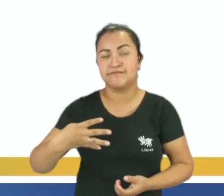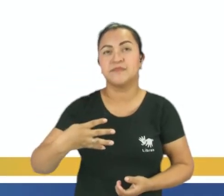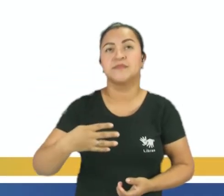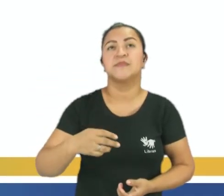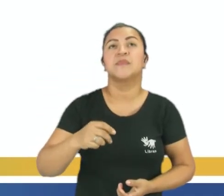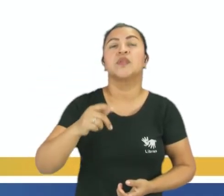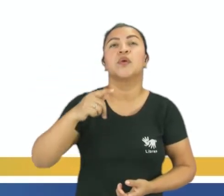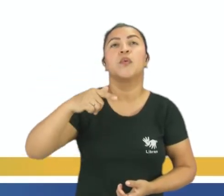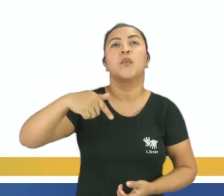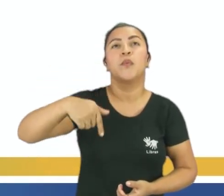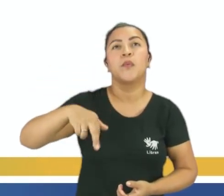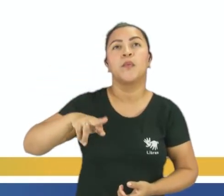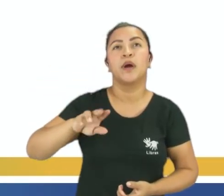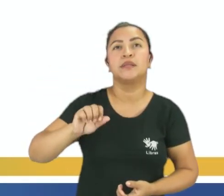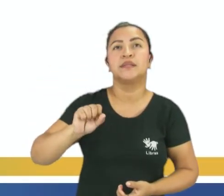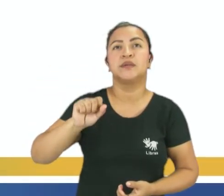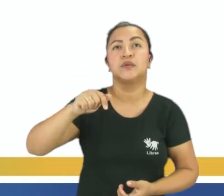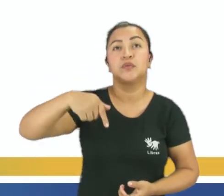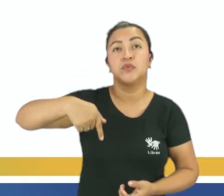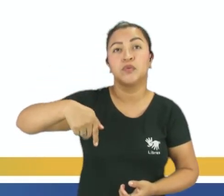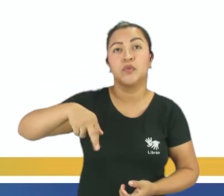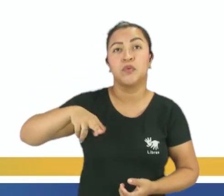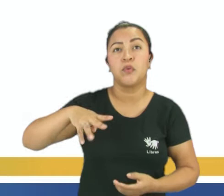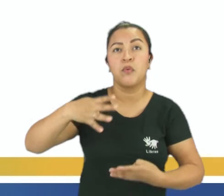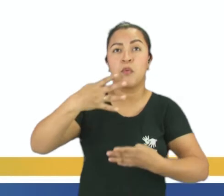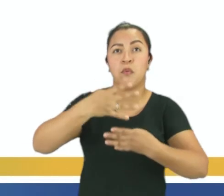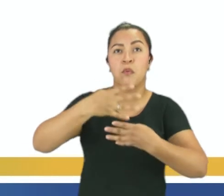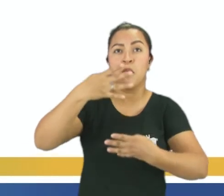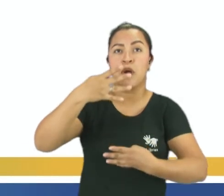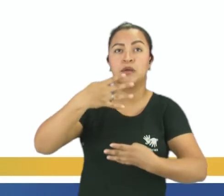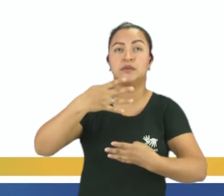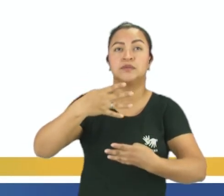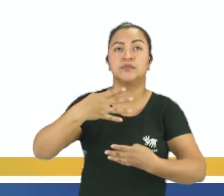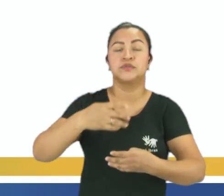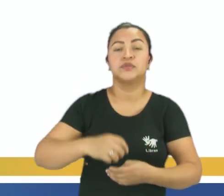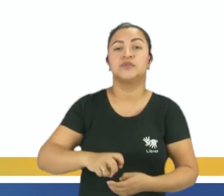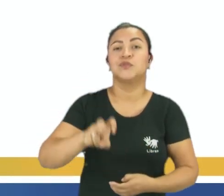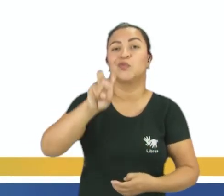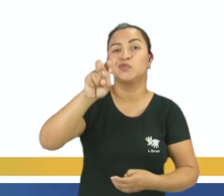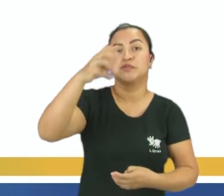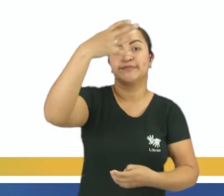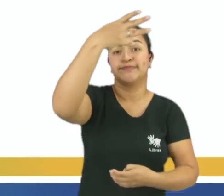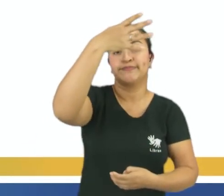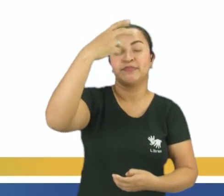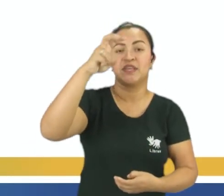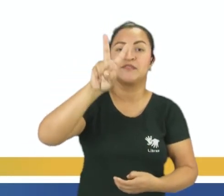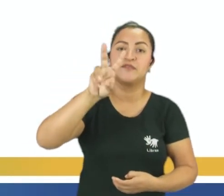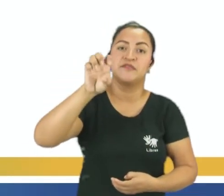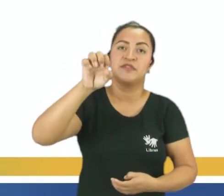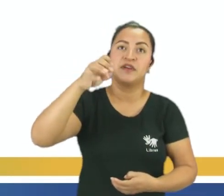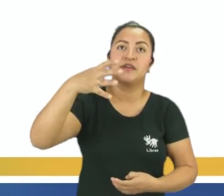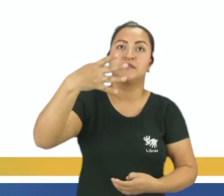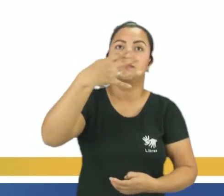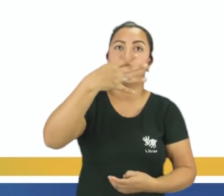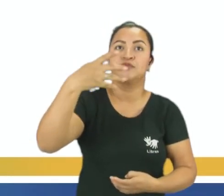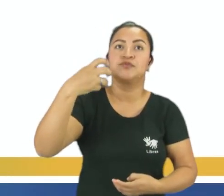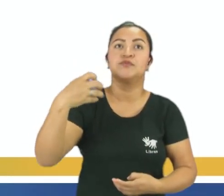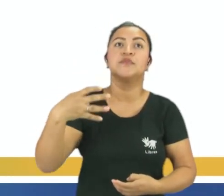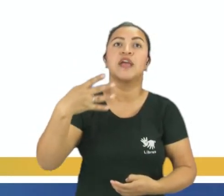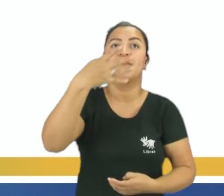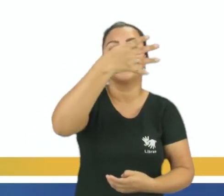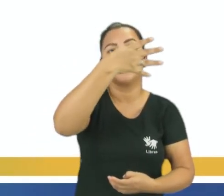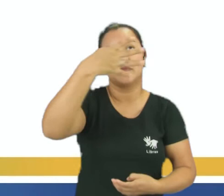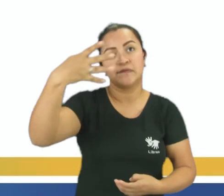4 versos, quarteto ou quadra. Estrofe com 5 versos, quintilha. Estrofe